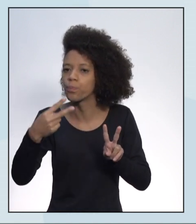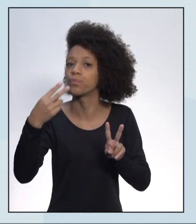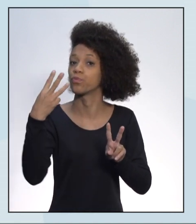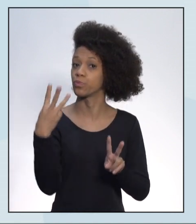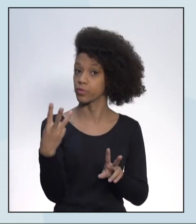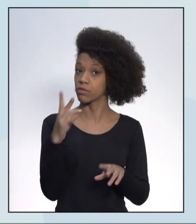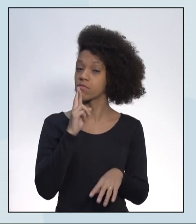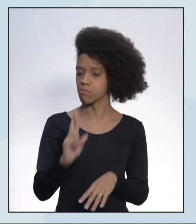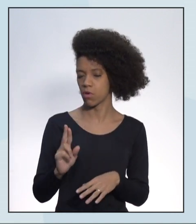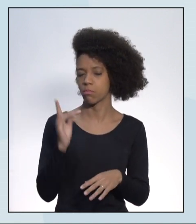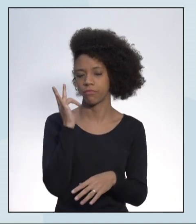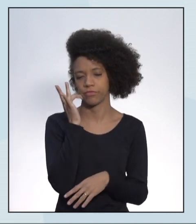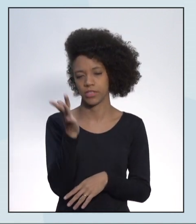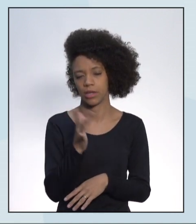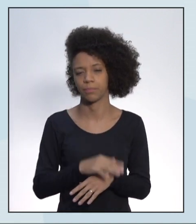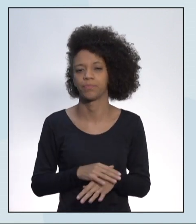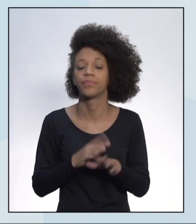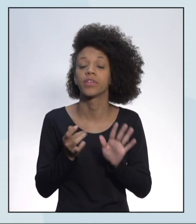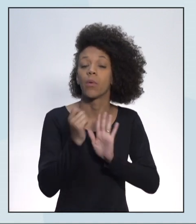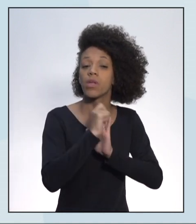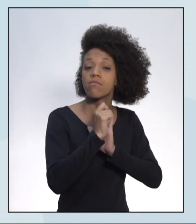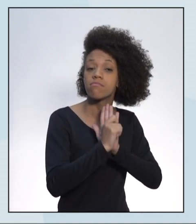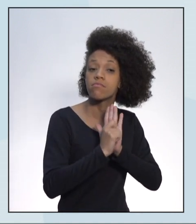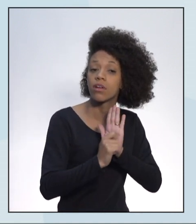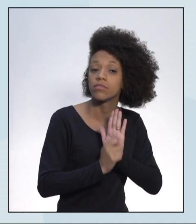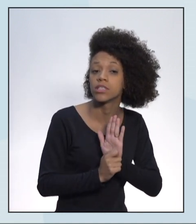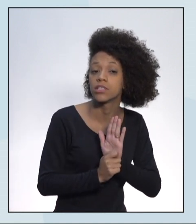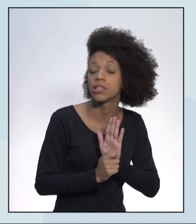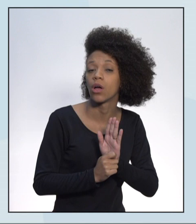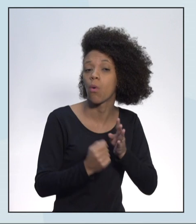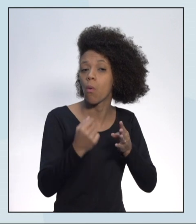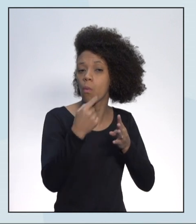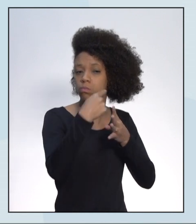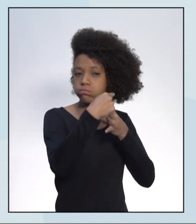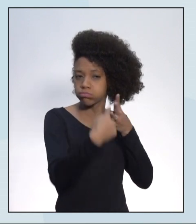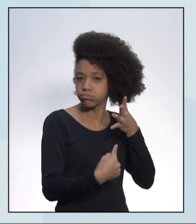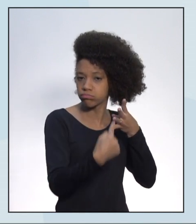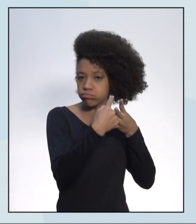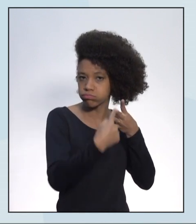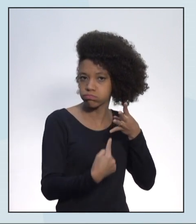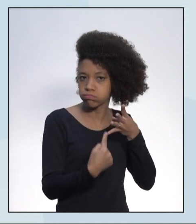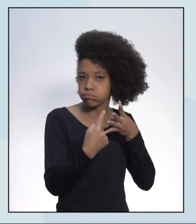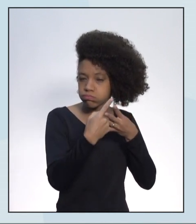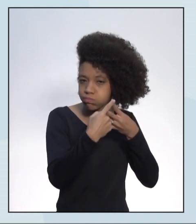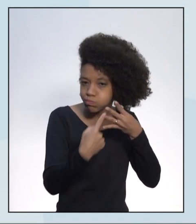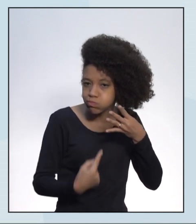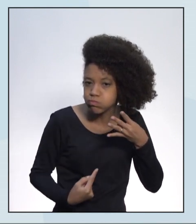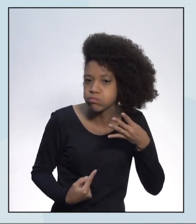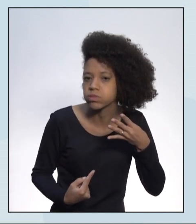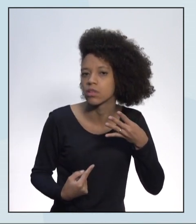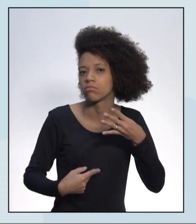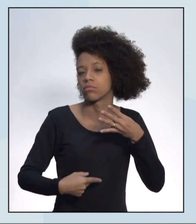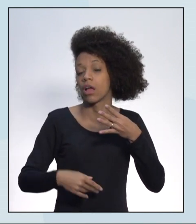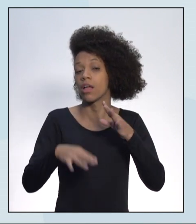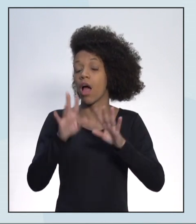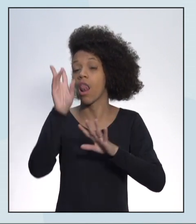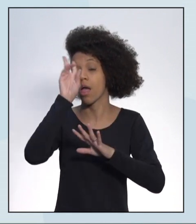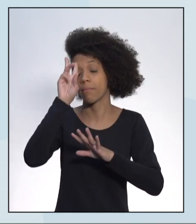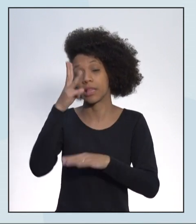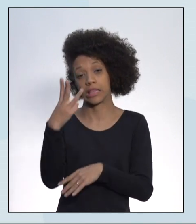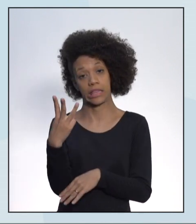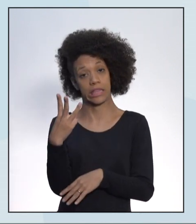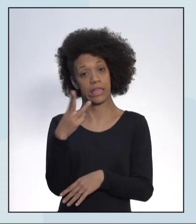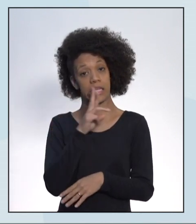Para facilitar. Então, escreva as potências dadas de modo que elas sejam expressas em forma de radical. Lembrando que são 3